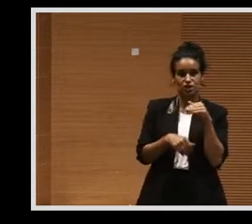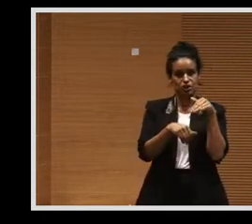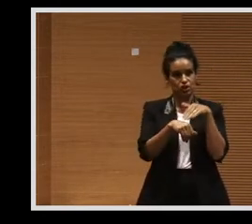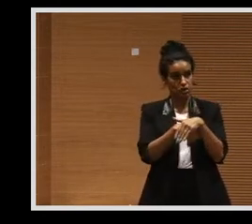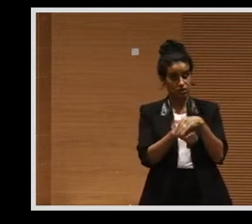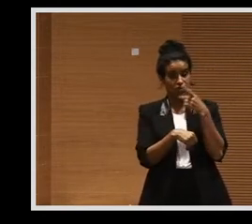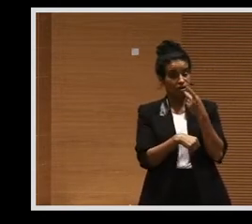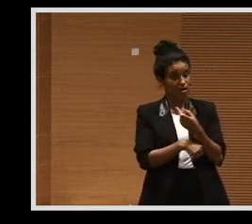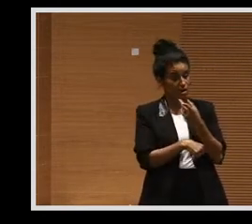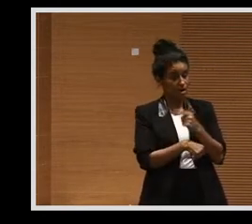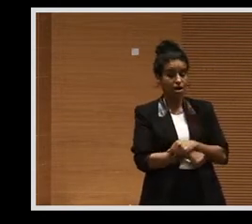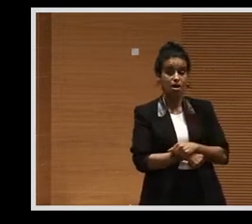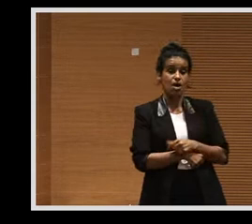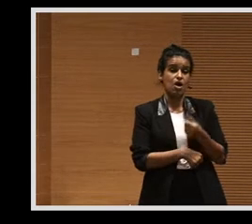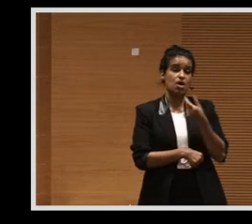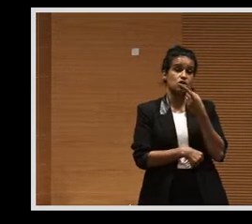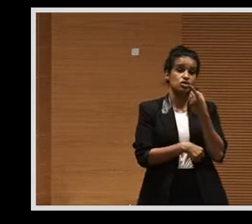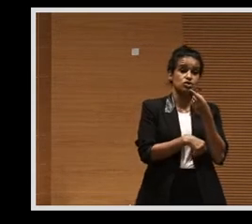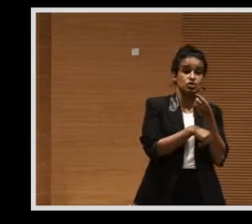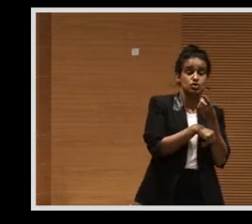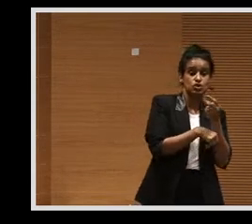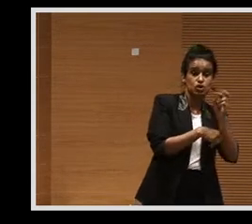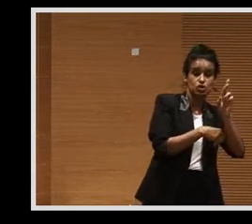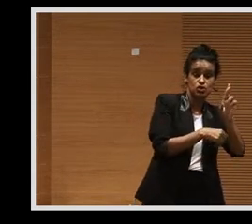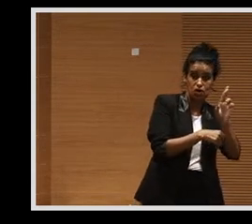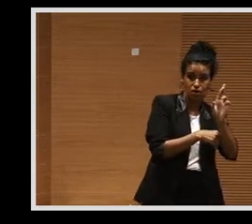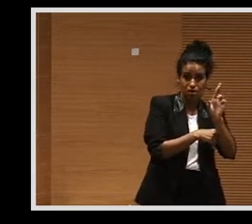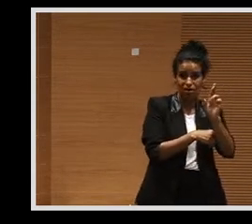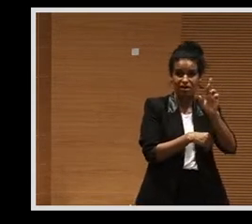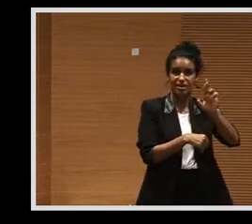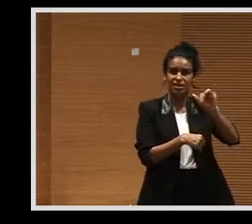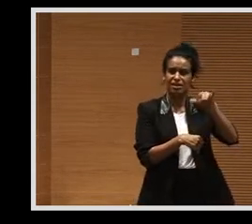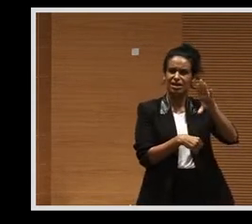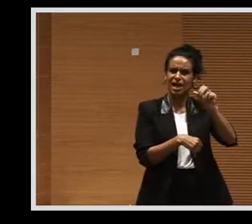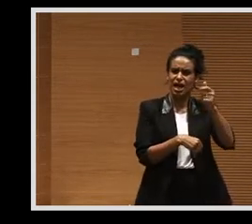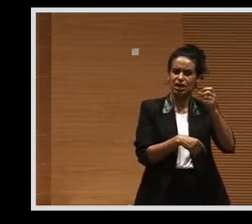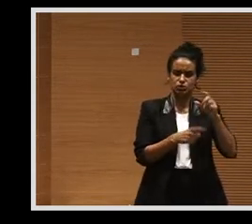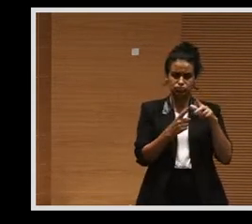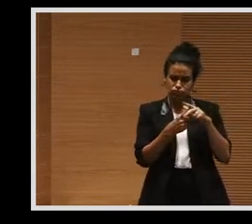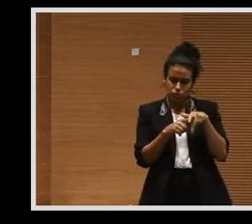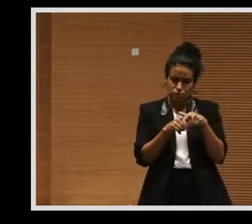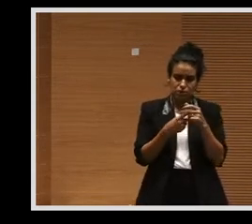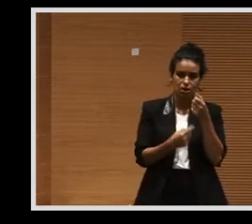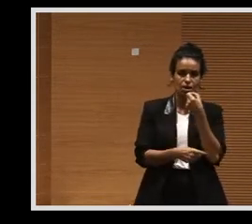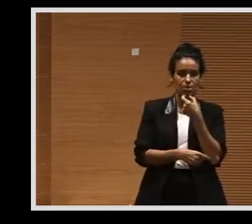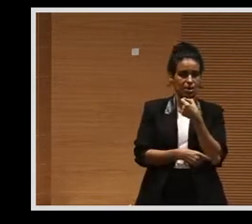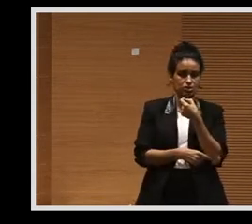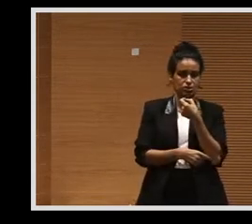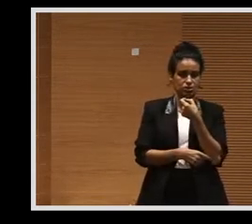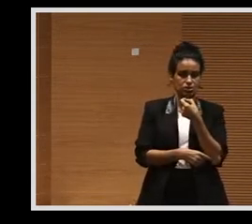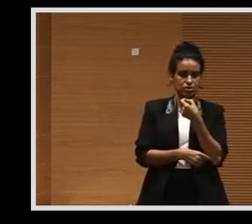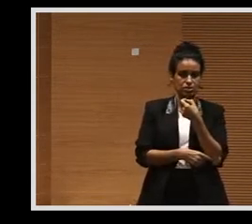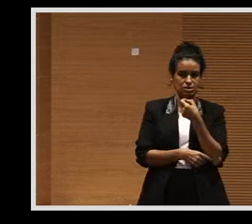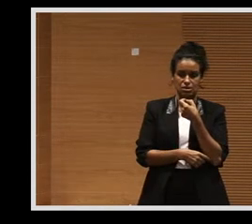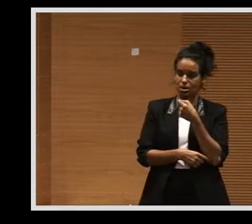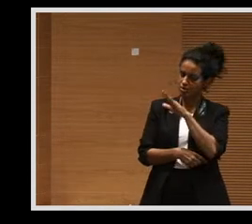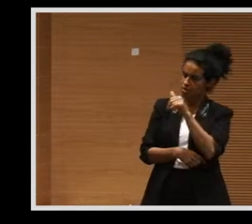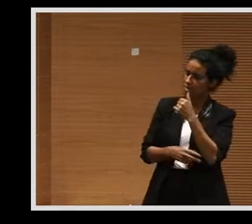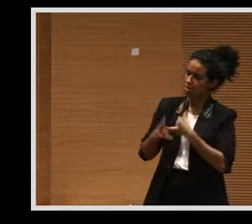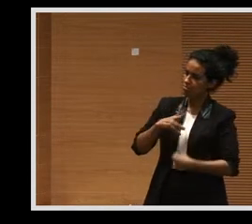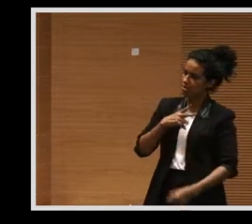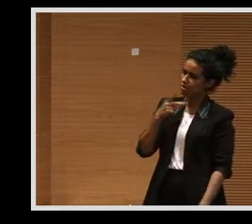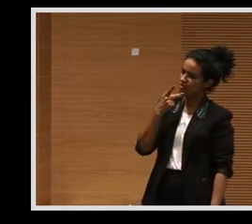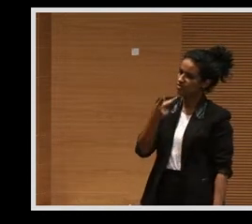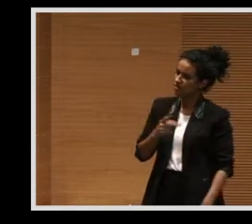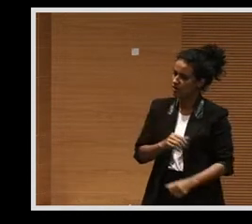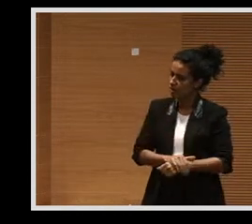doutor Ricardo ajustou a medicação, chamei a pessoa no particular e falei assim, fulana, eu não quero pessoas